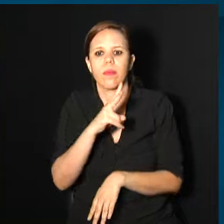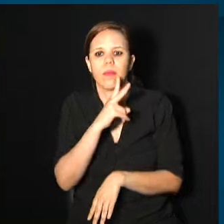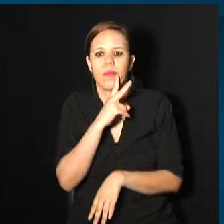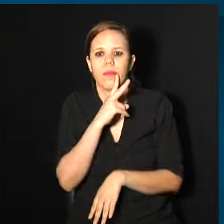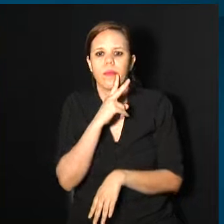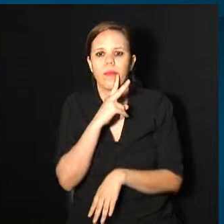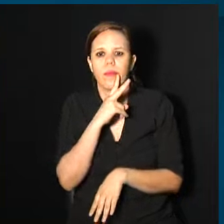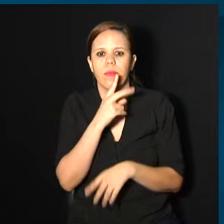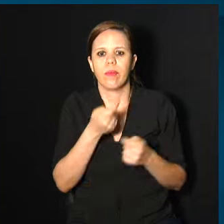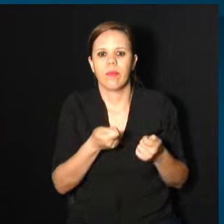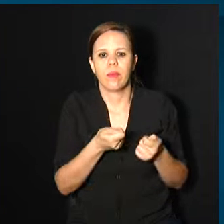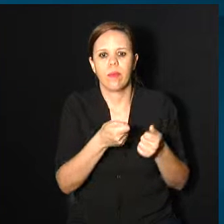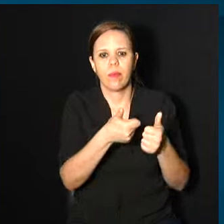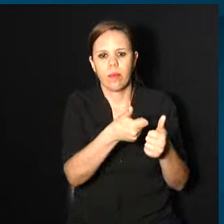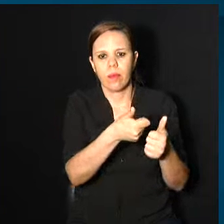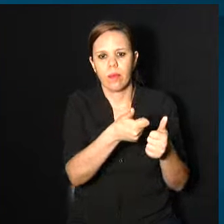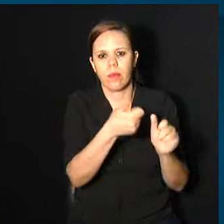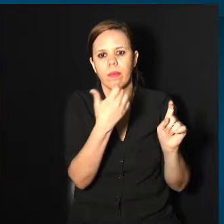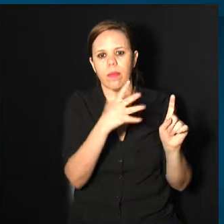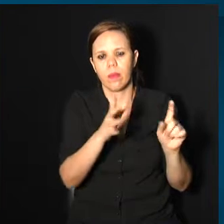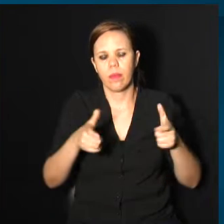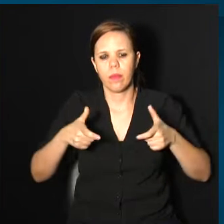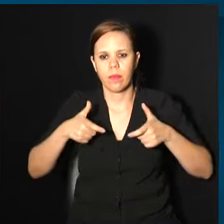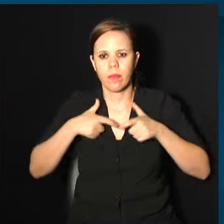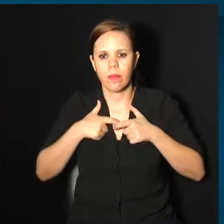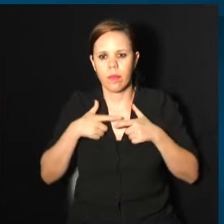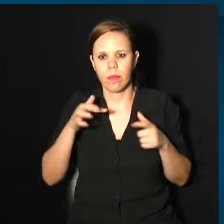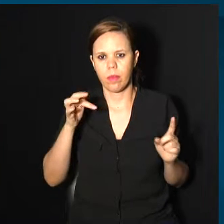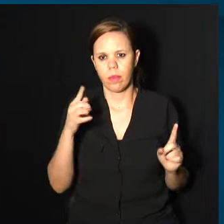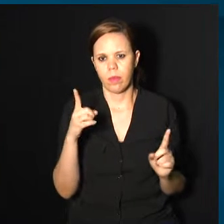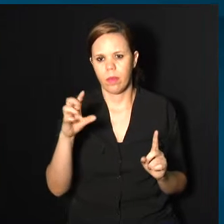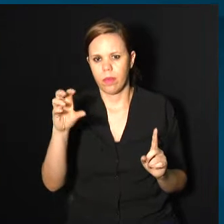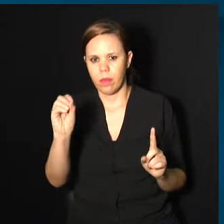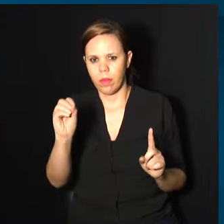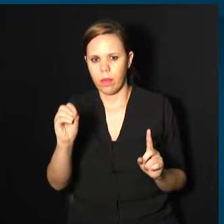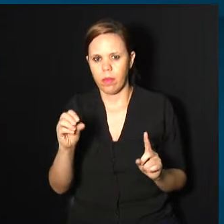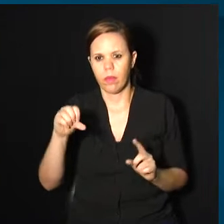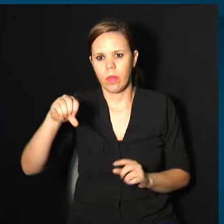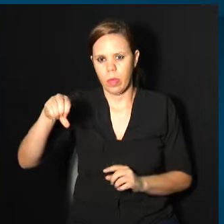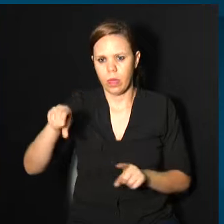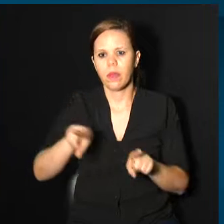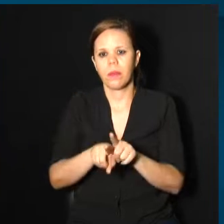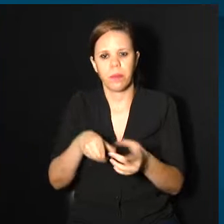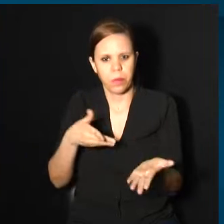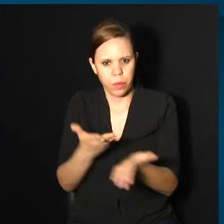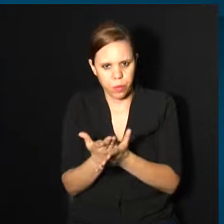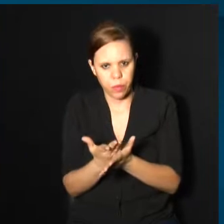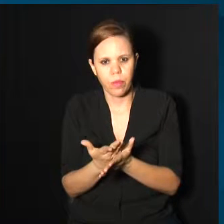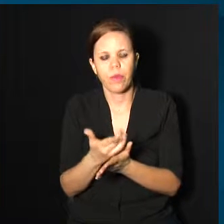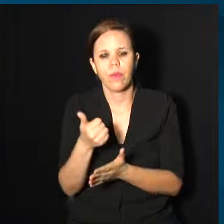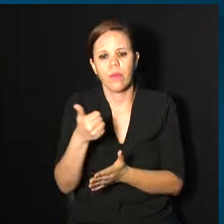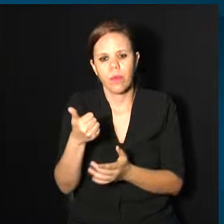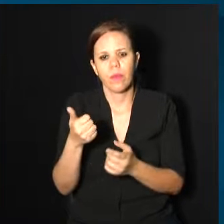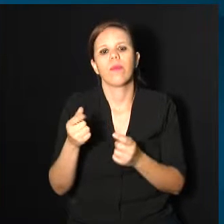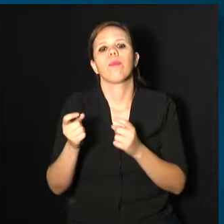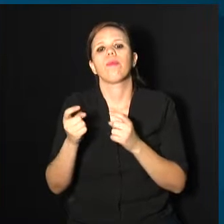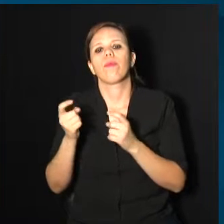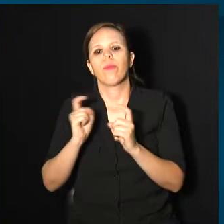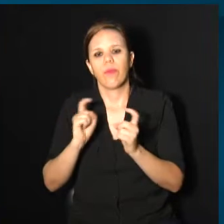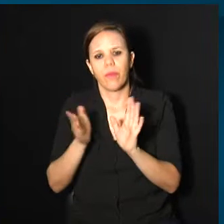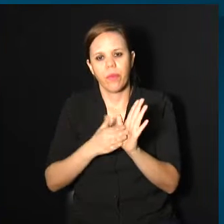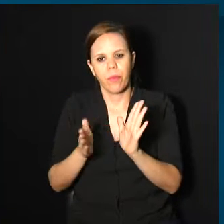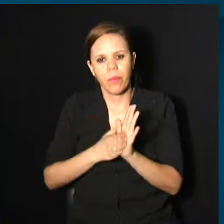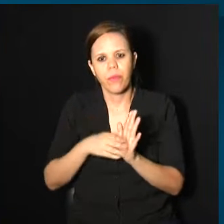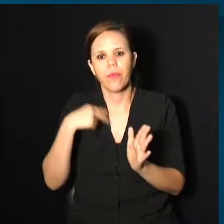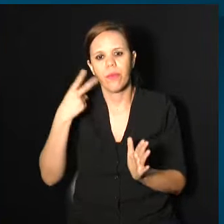que concede a medalha Arautos da Paz a Fernando Moreno. O item 9 também foi aprovado em turno único. É a proposta de